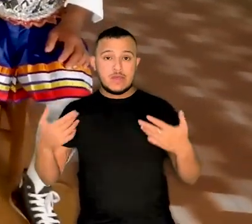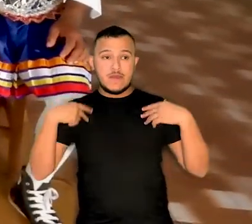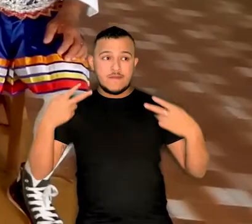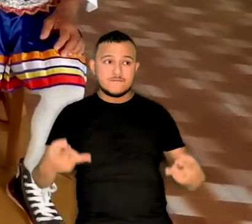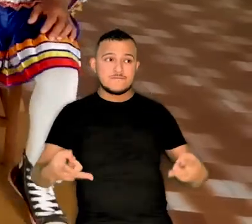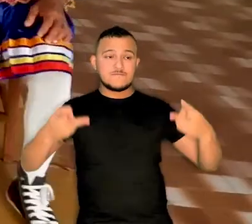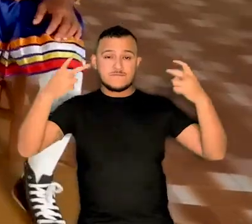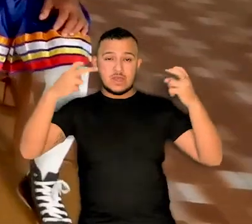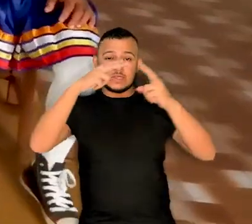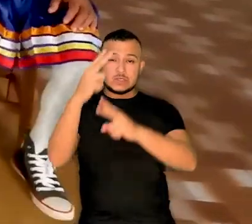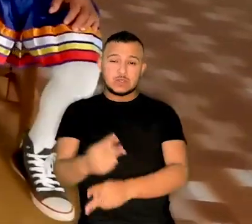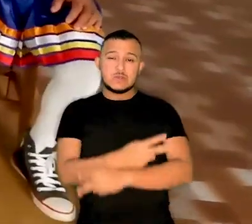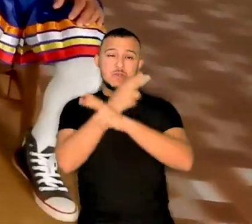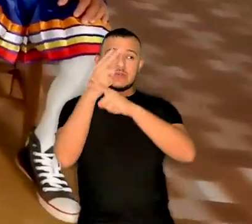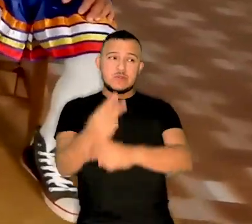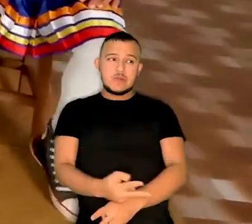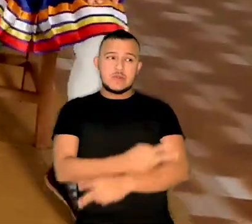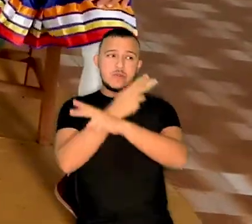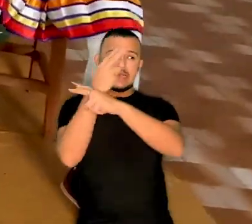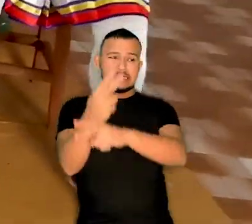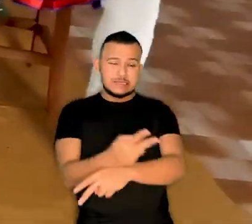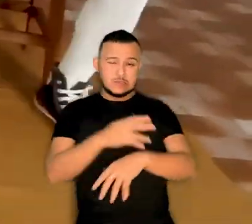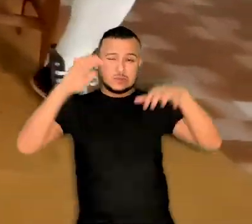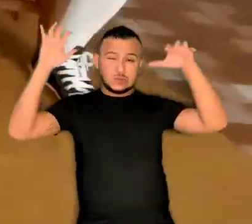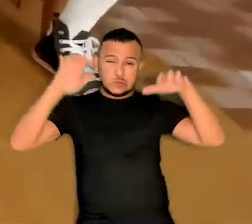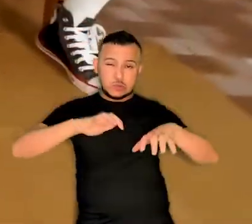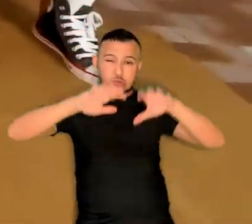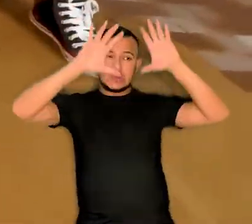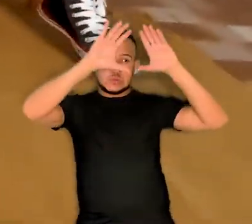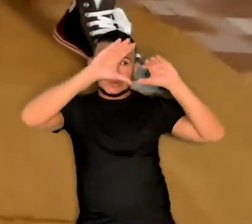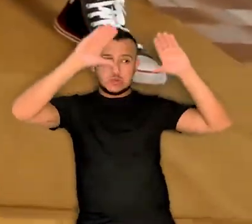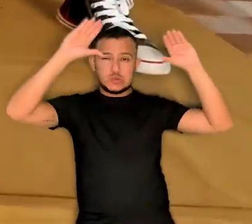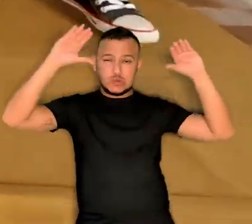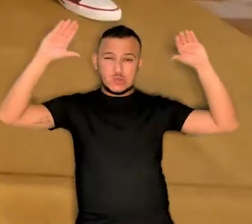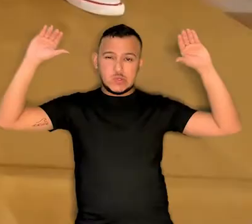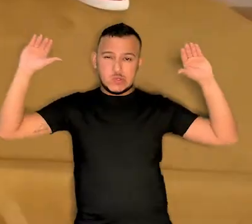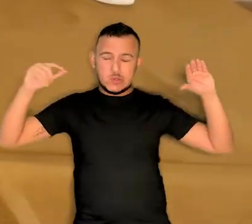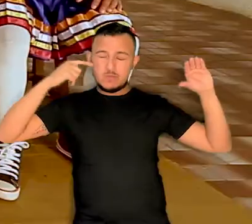Quando eu vejo o vento ventar, eu vou pegar da juventude.